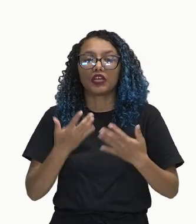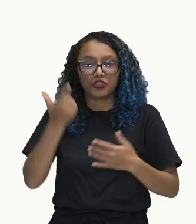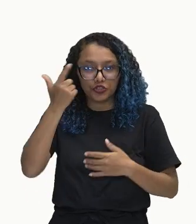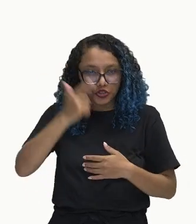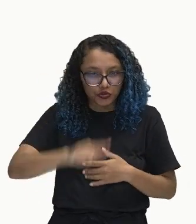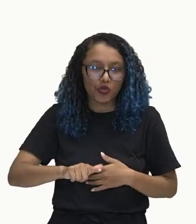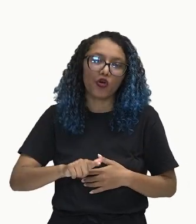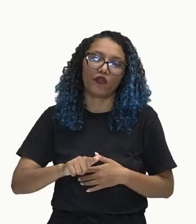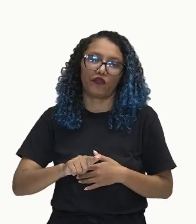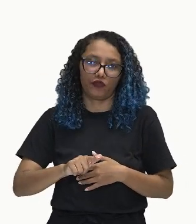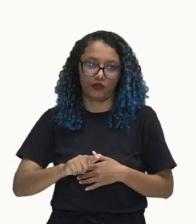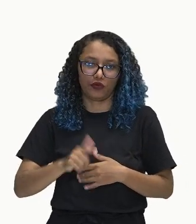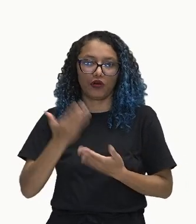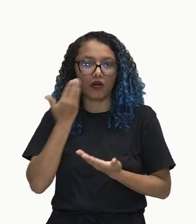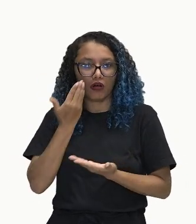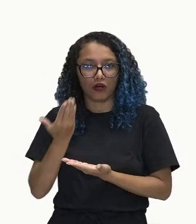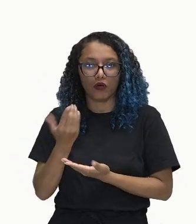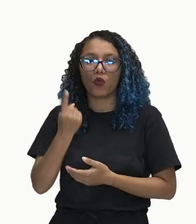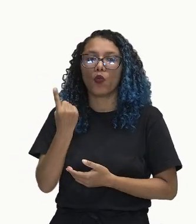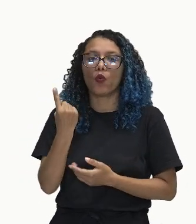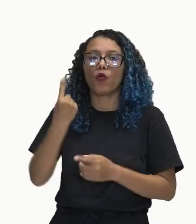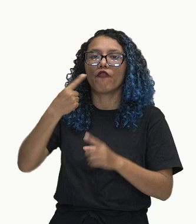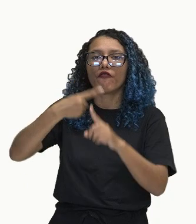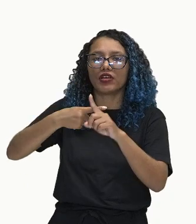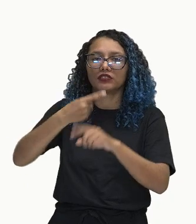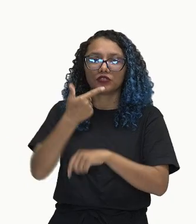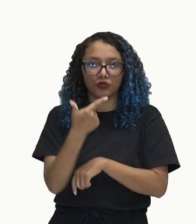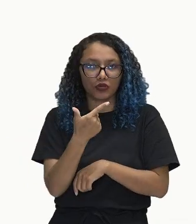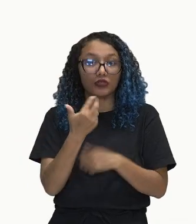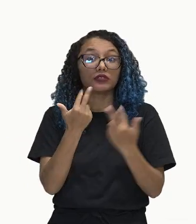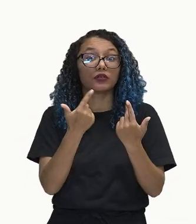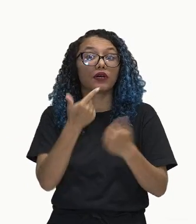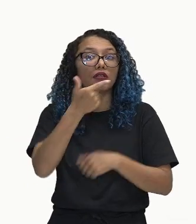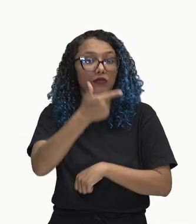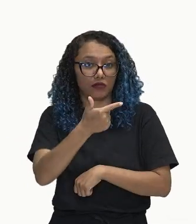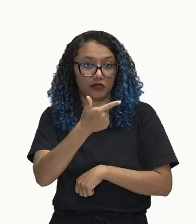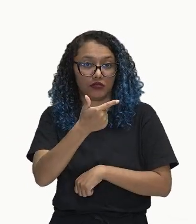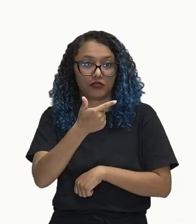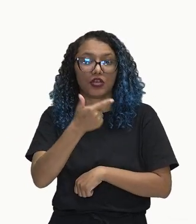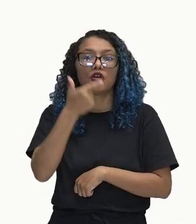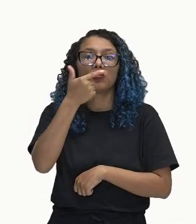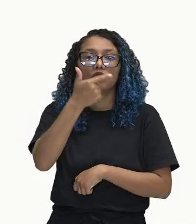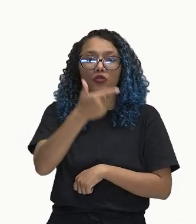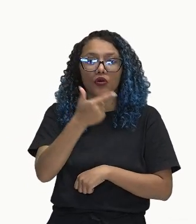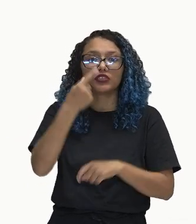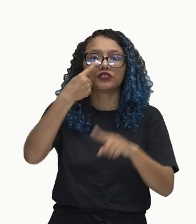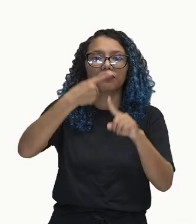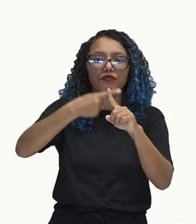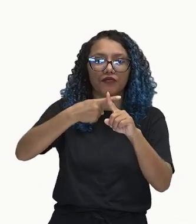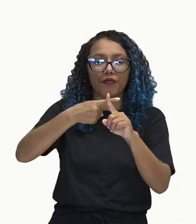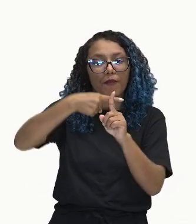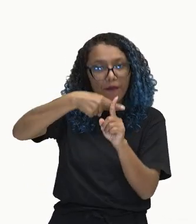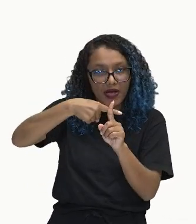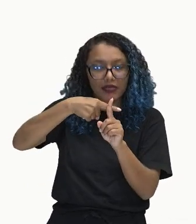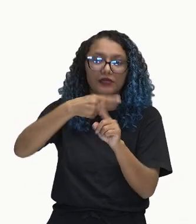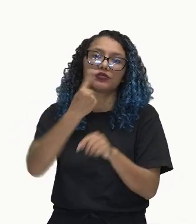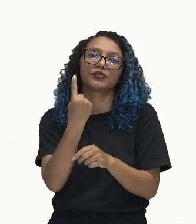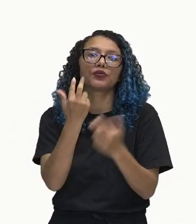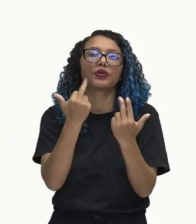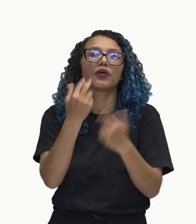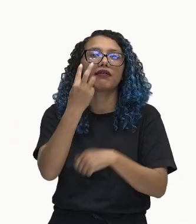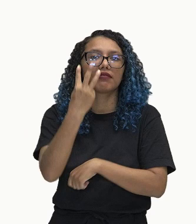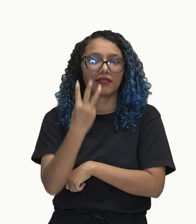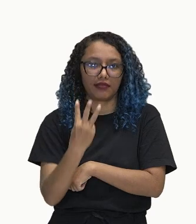a mesma coisa. Ó. 1 vezes 2 é 2. E aí 2 mais 1 é